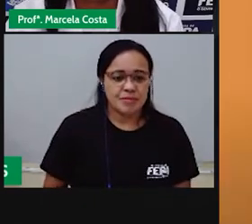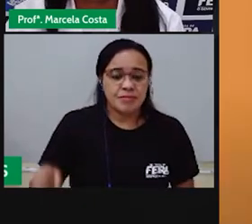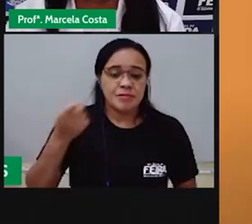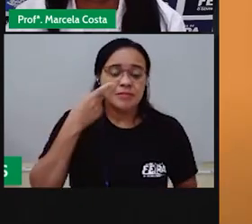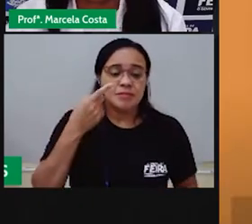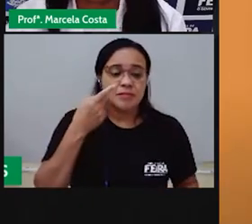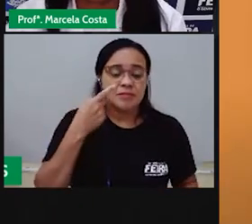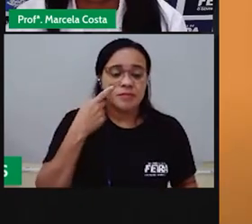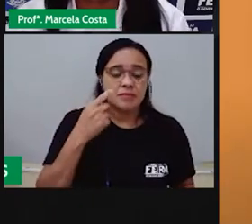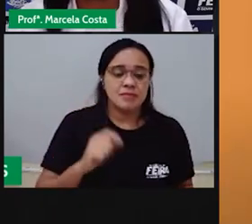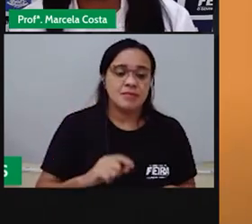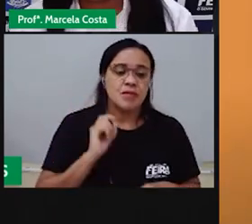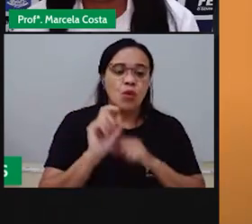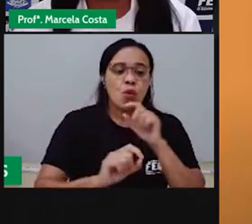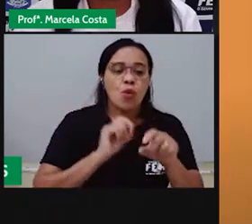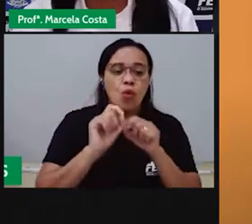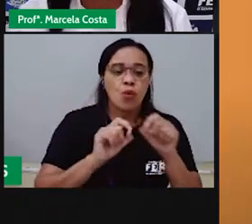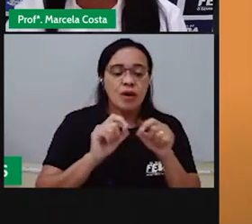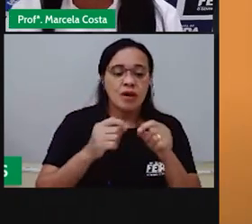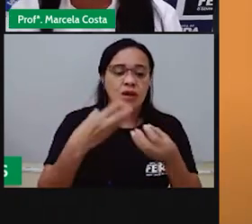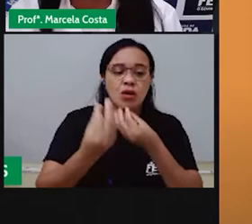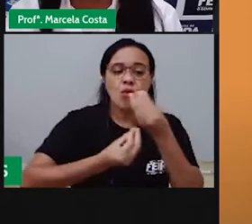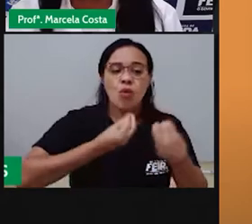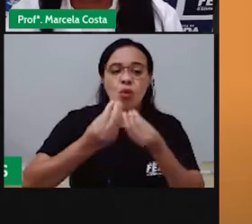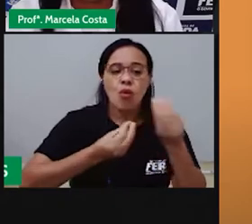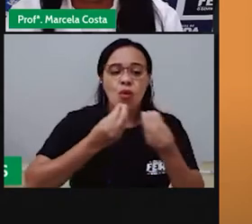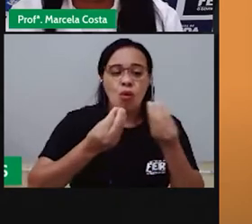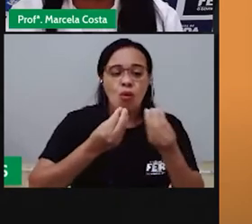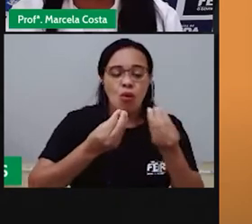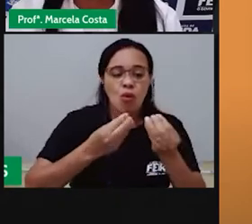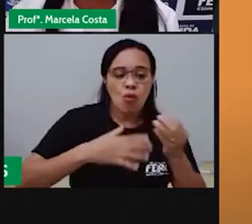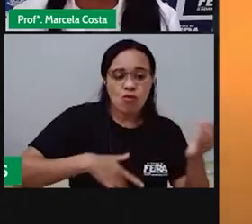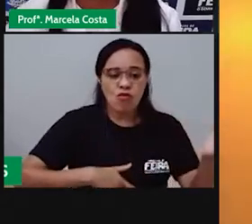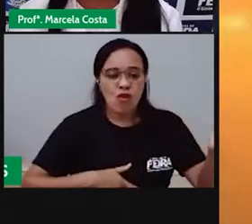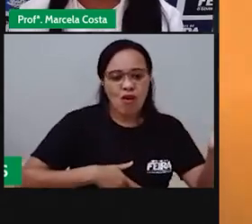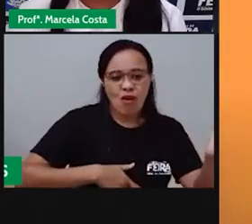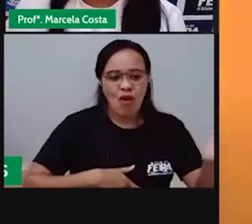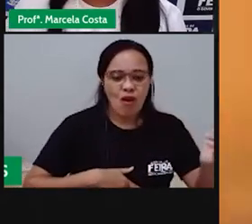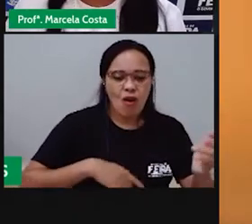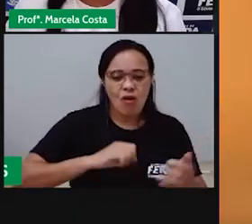Então vamos ver como é o forró xote.